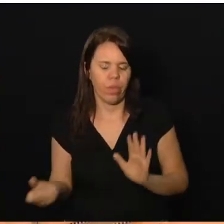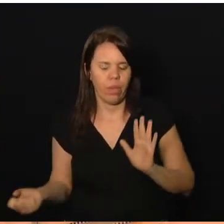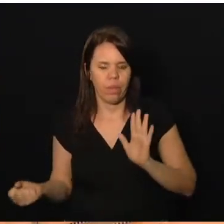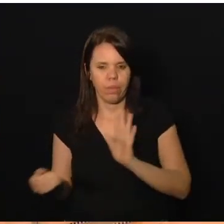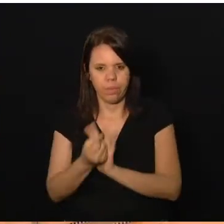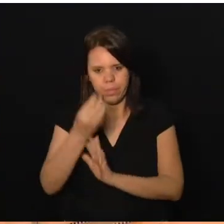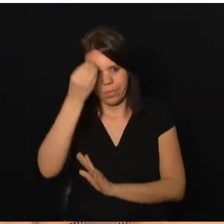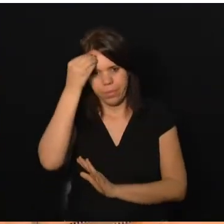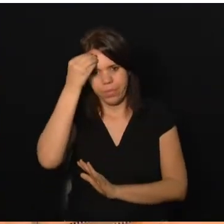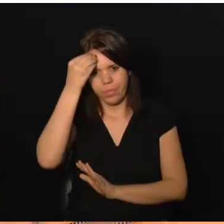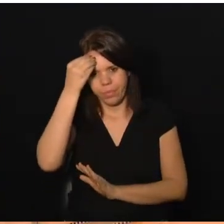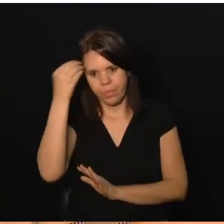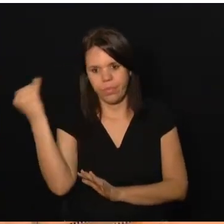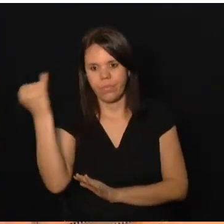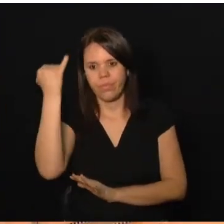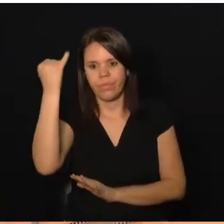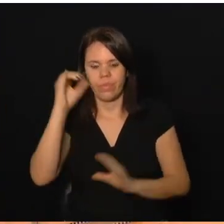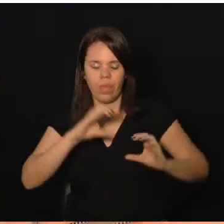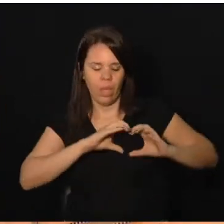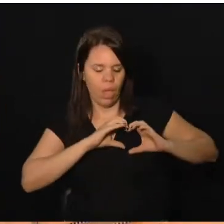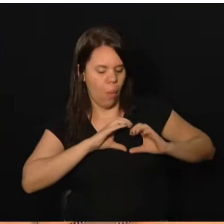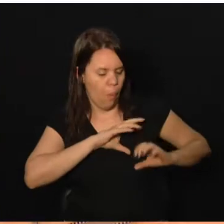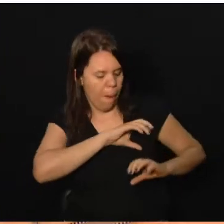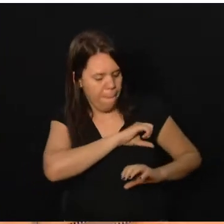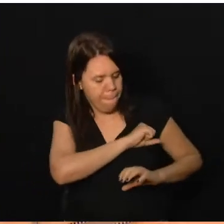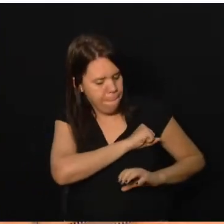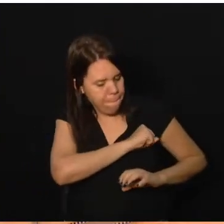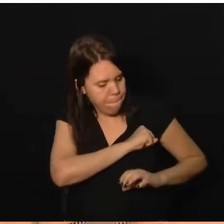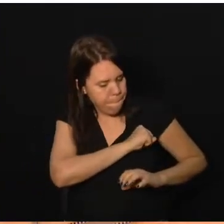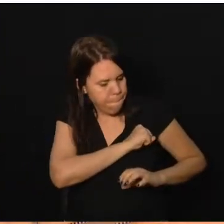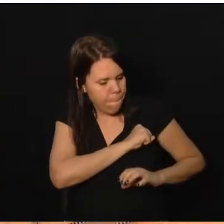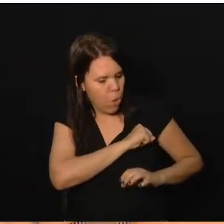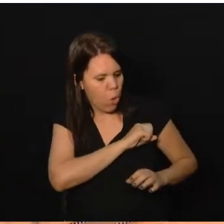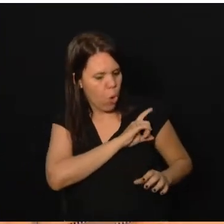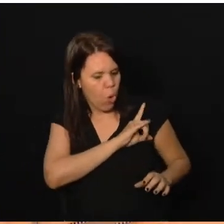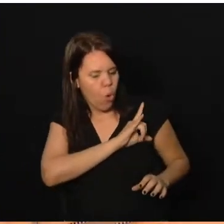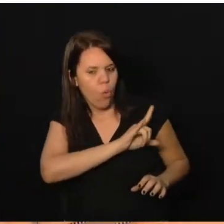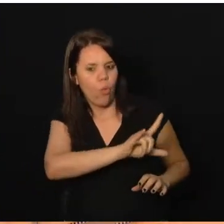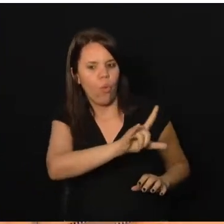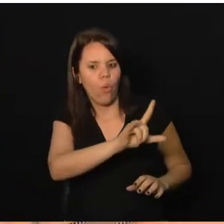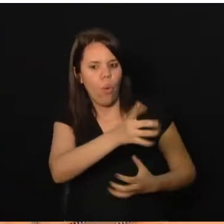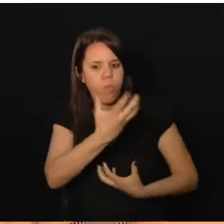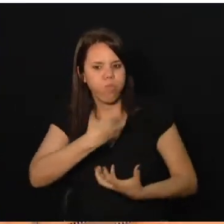é importante, que é o amor. O amor, ele é empático, ele é